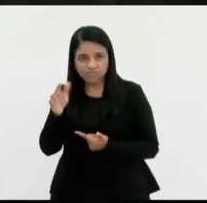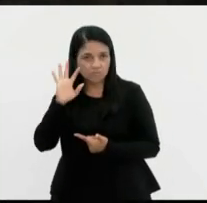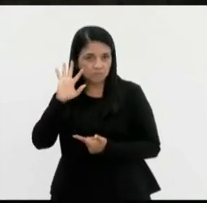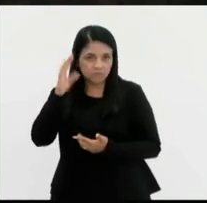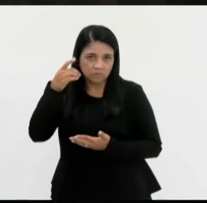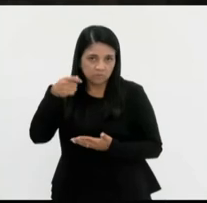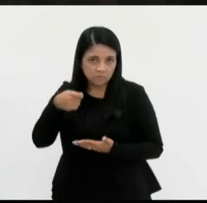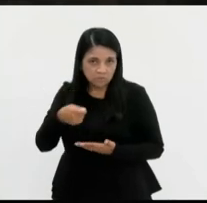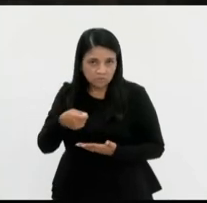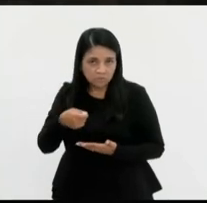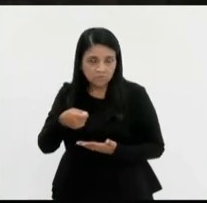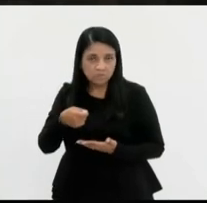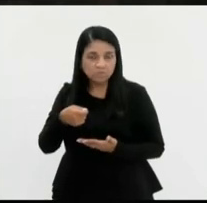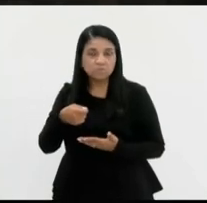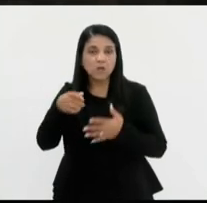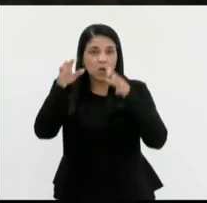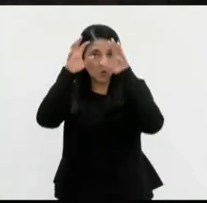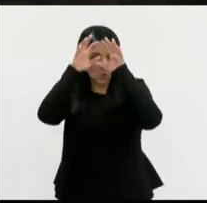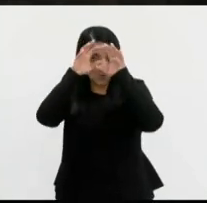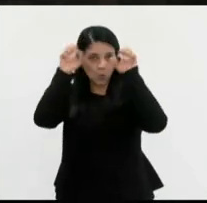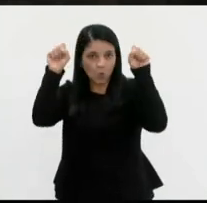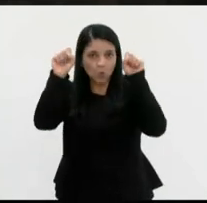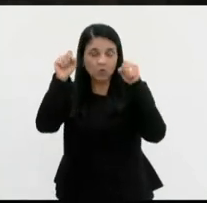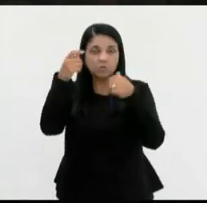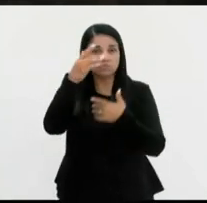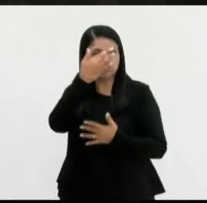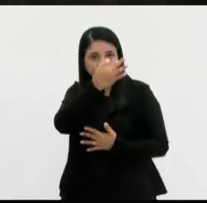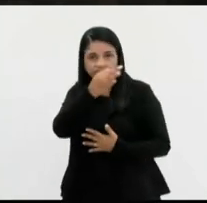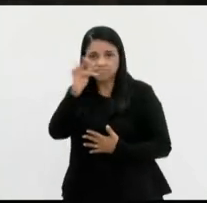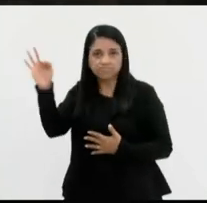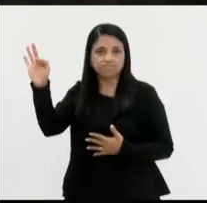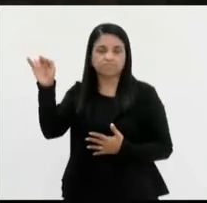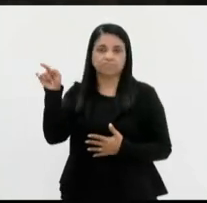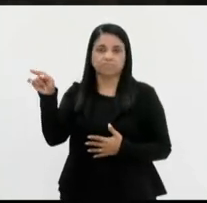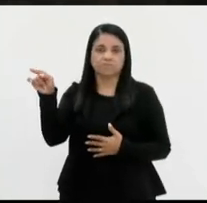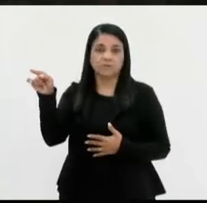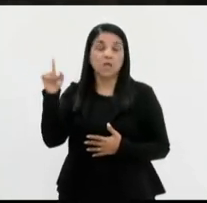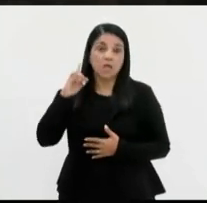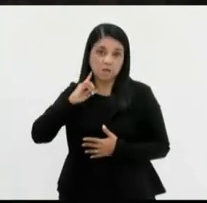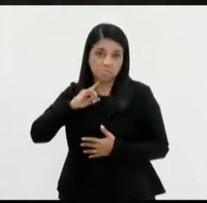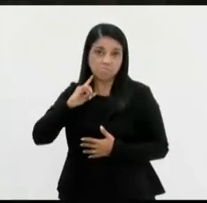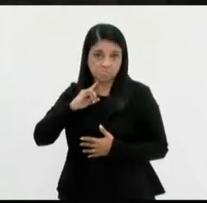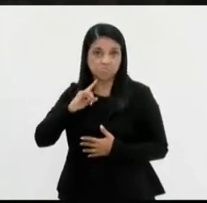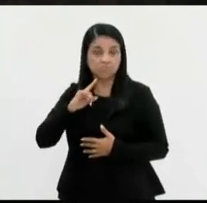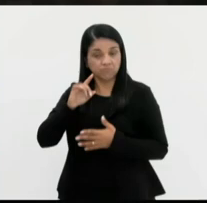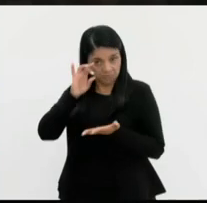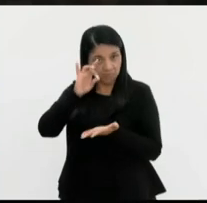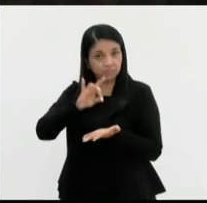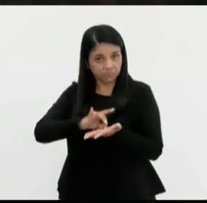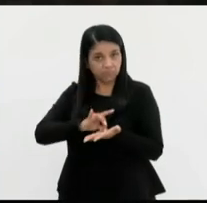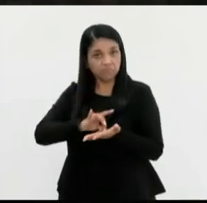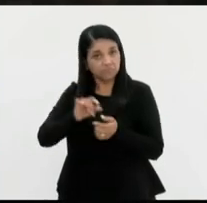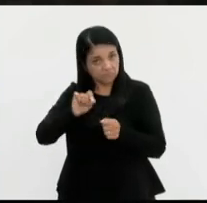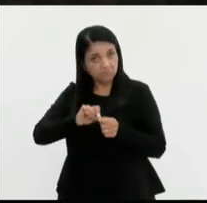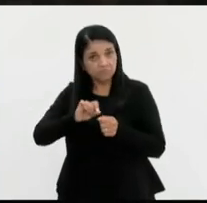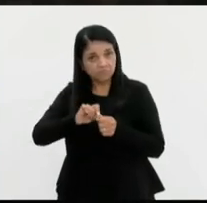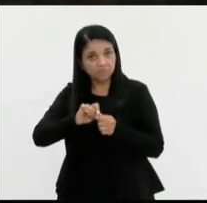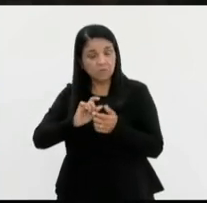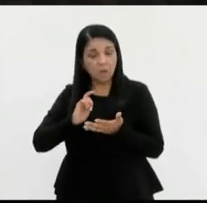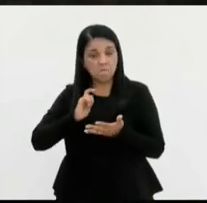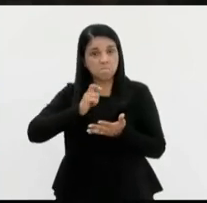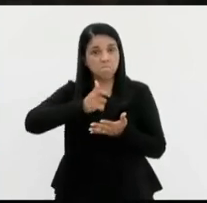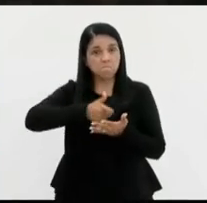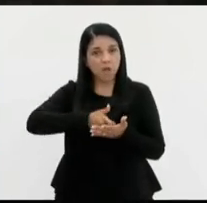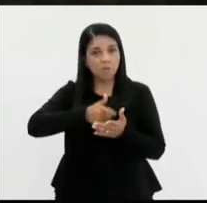recorrer ao Supremo Tribunal Federal Minas Gerais o fez e tá com a pagamento da dívida